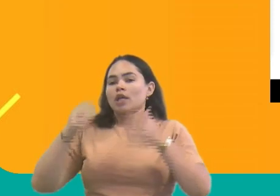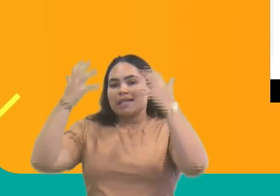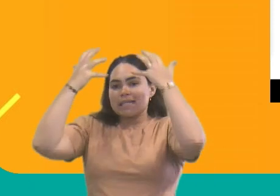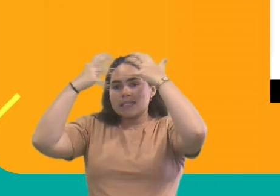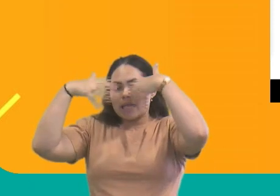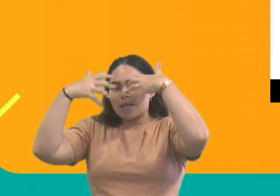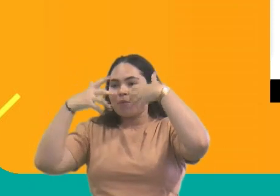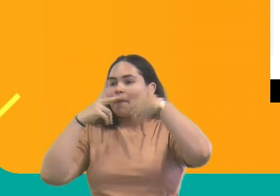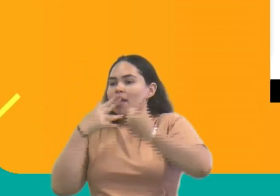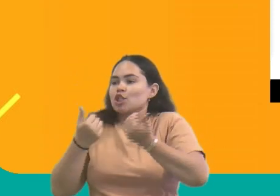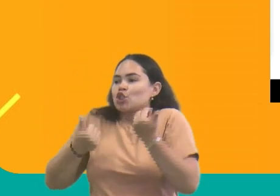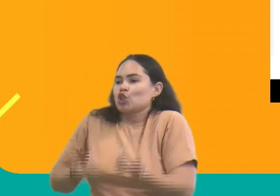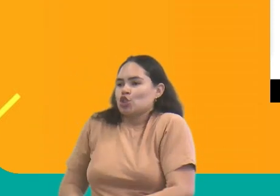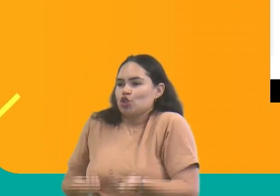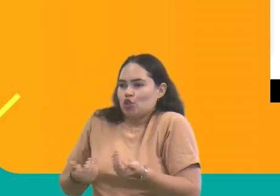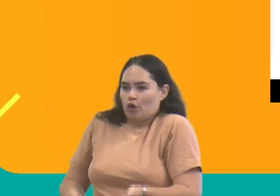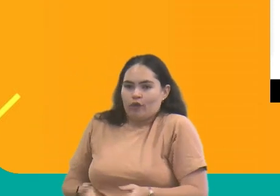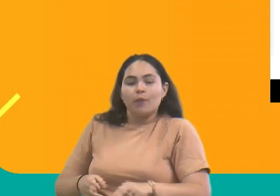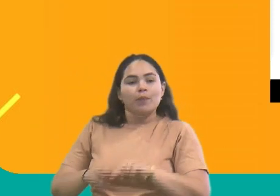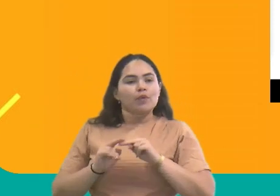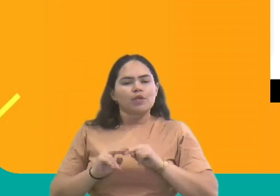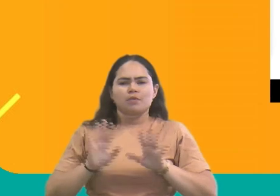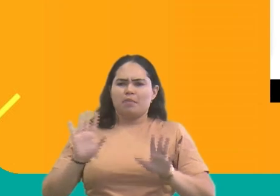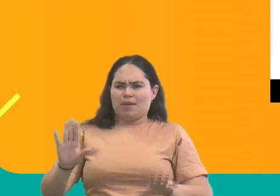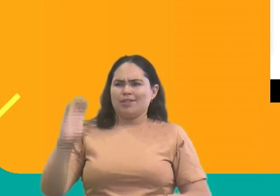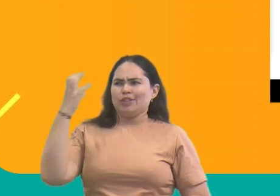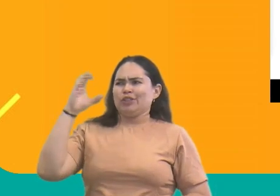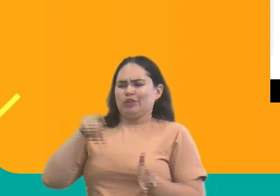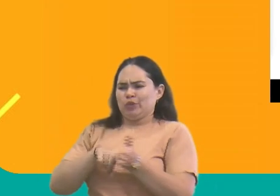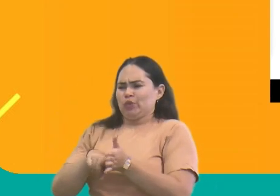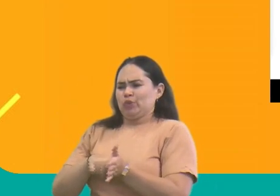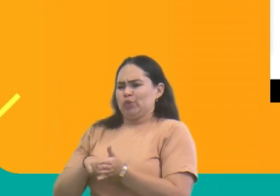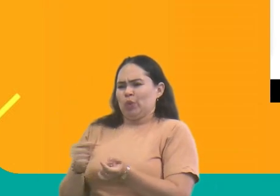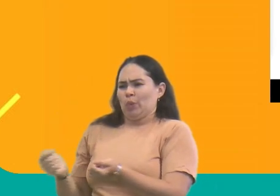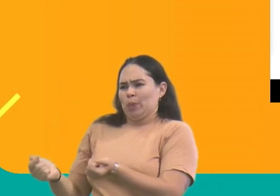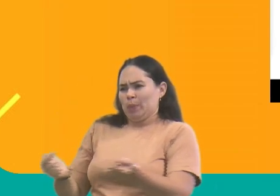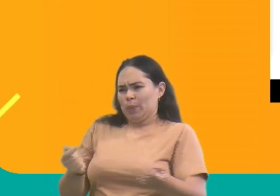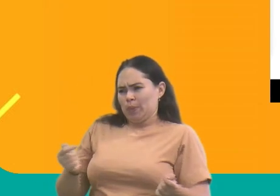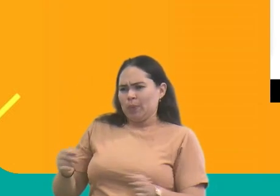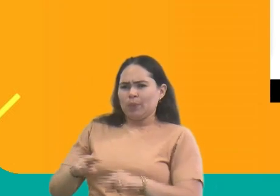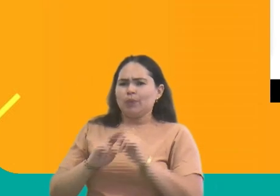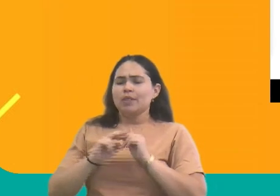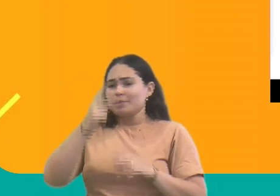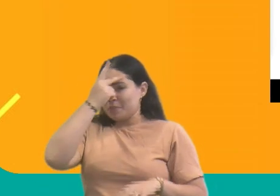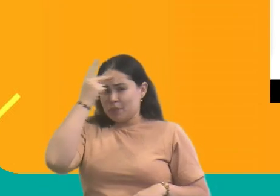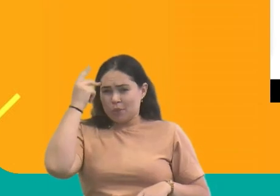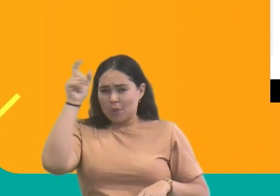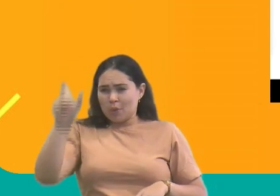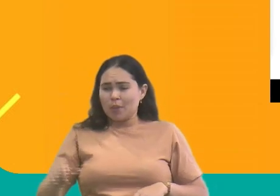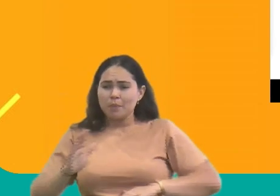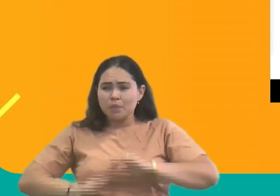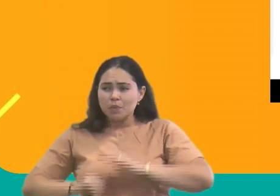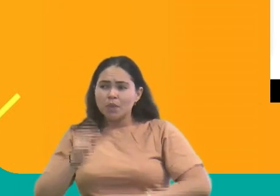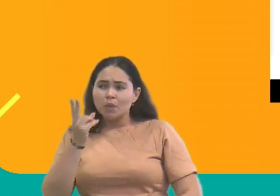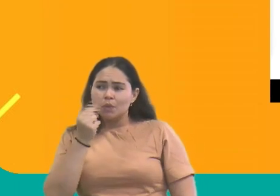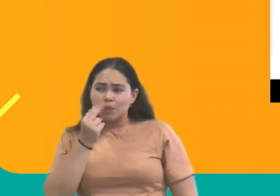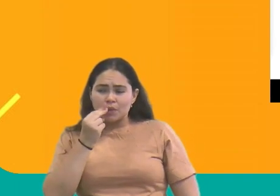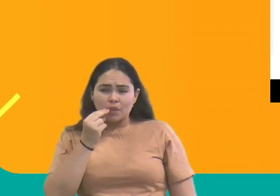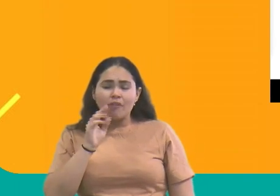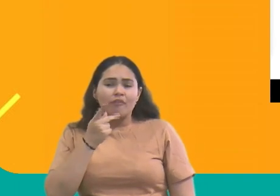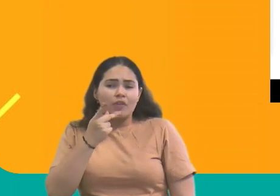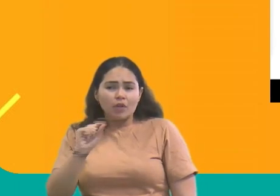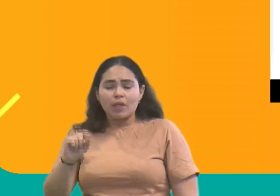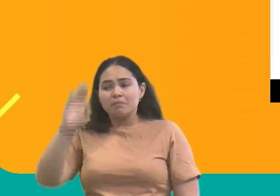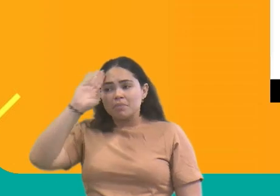No entanto, tem poucos embasamentos científicos. E o consenso dos nutricionistas é que se deve ser priorizada